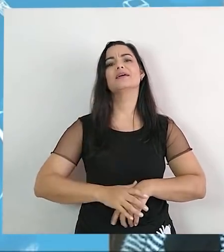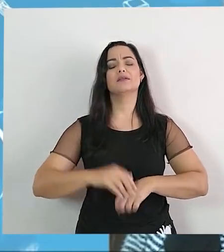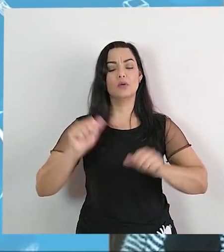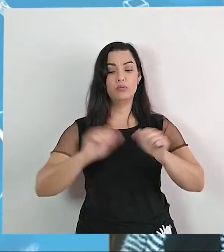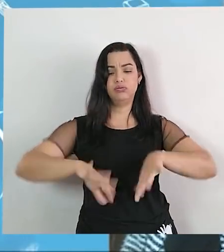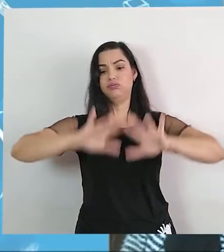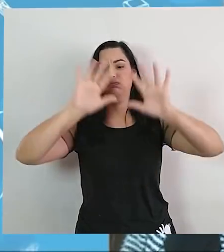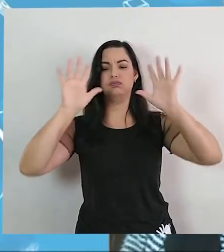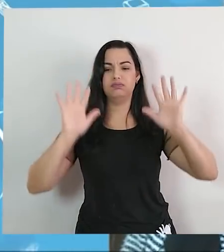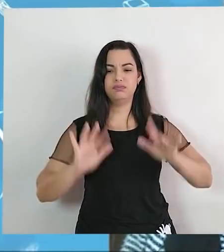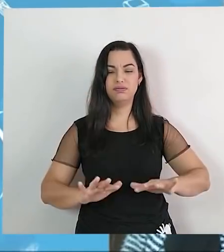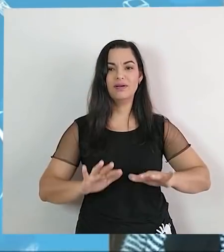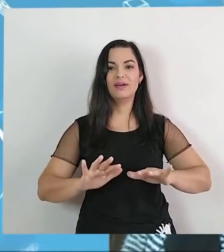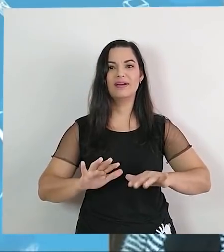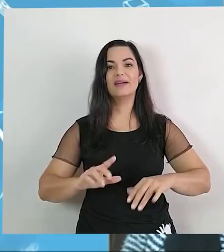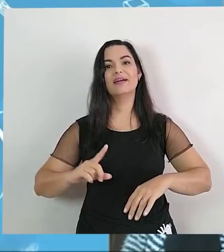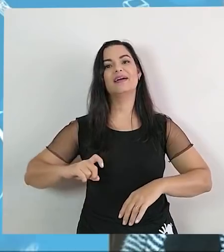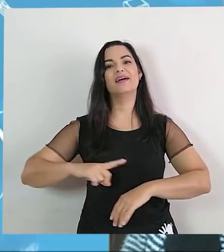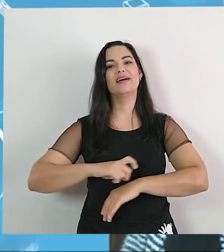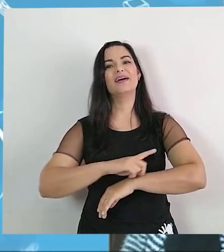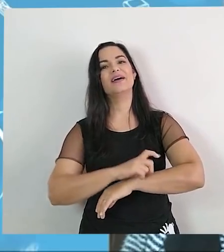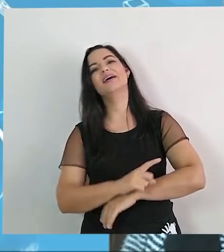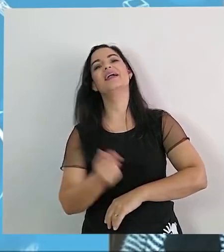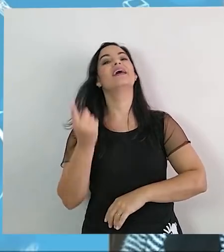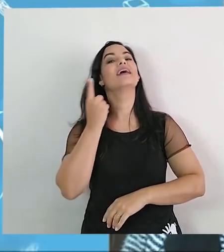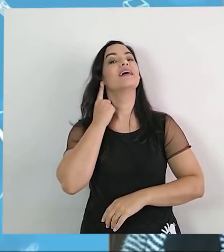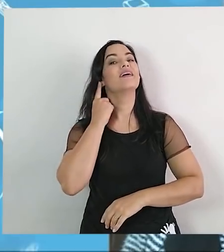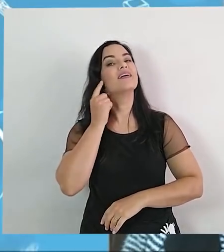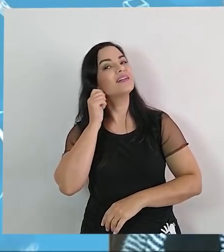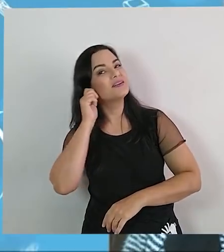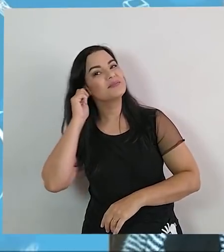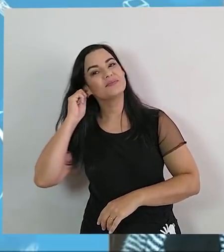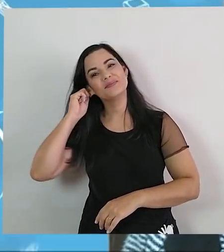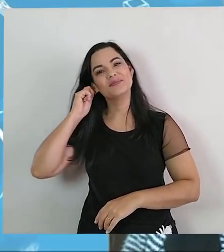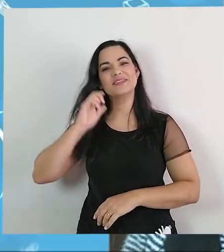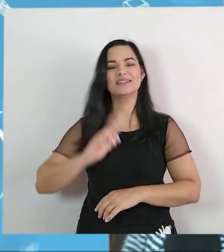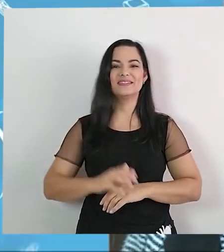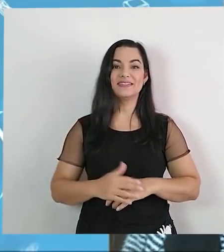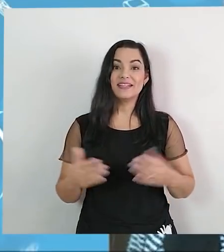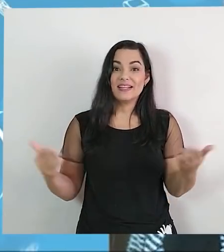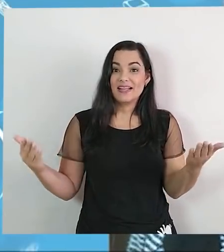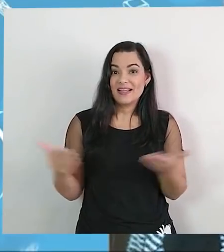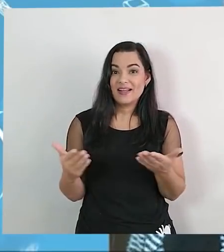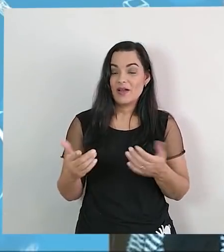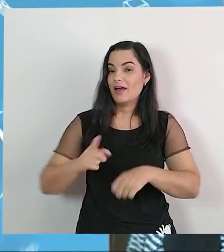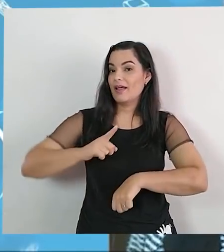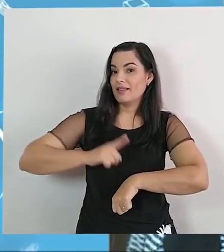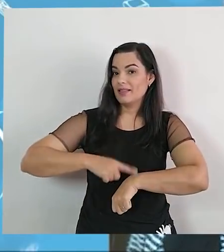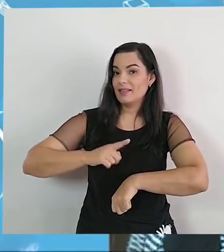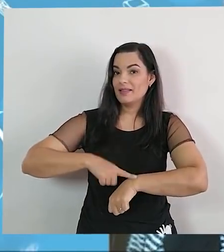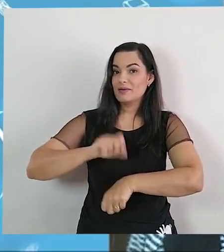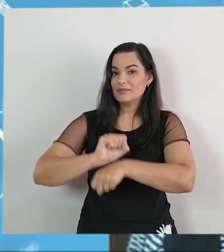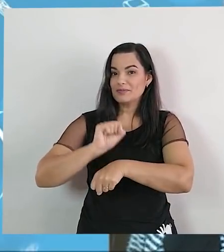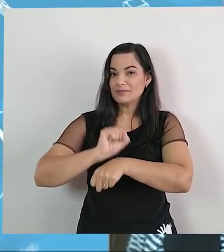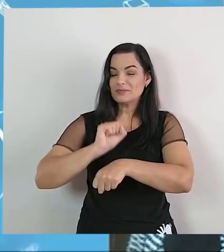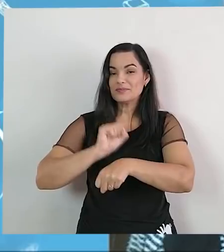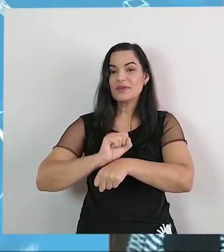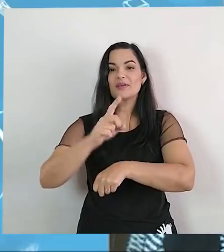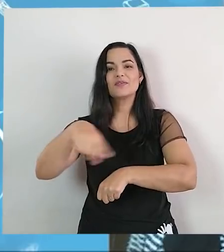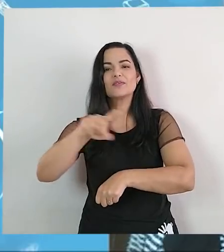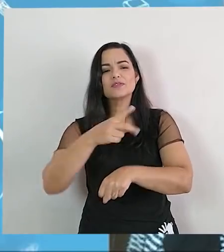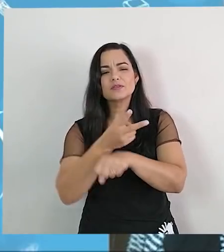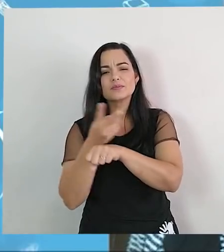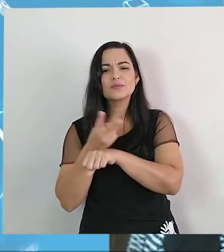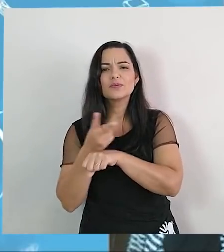fazia poeira. Puxa a lagarta aquela orelha. Agora eu vou dar um tempo para